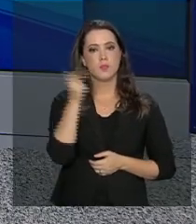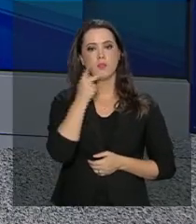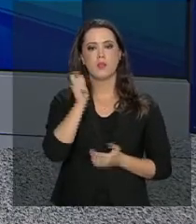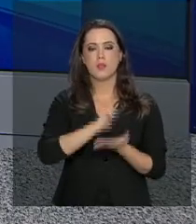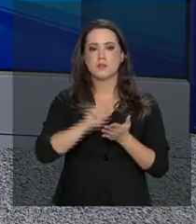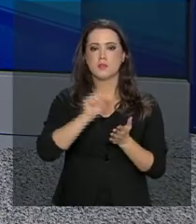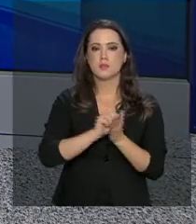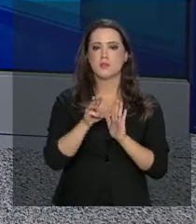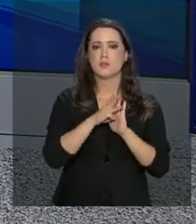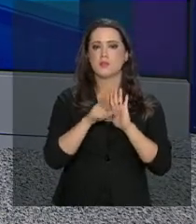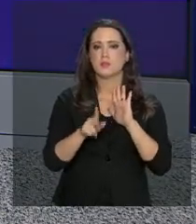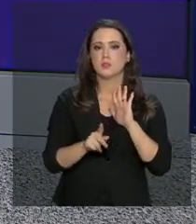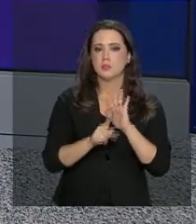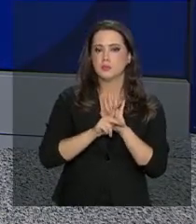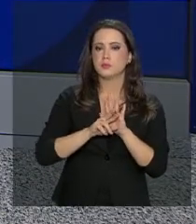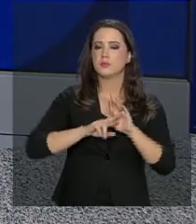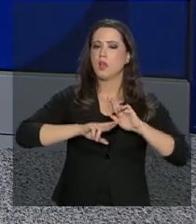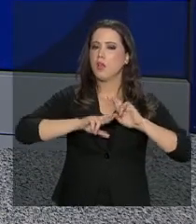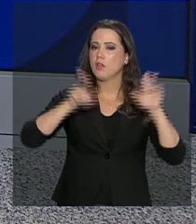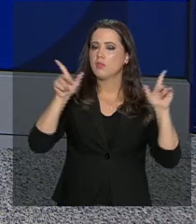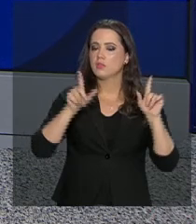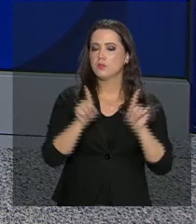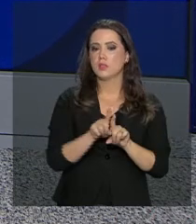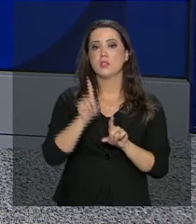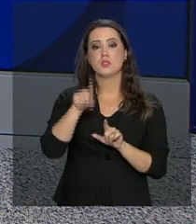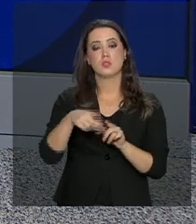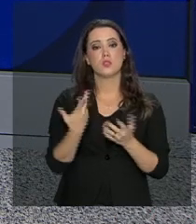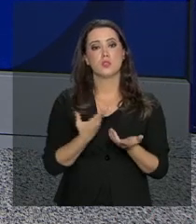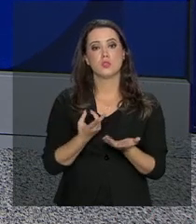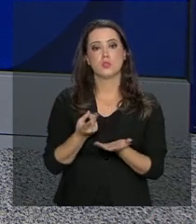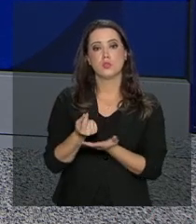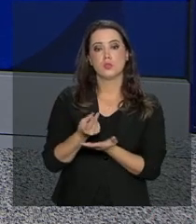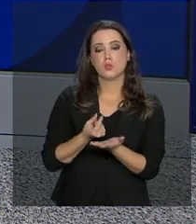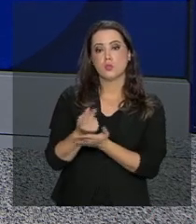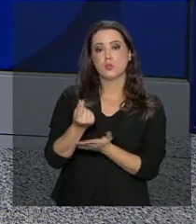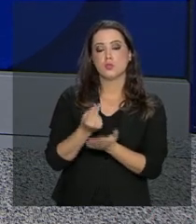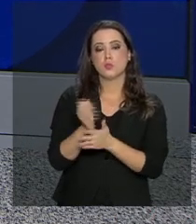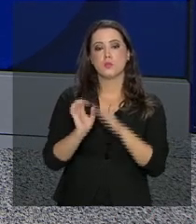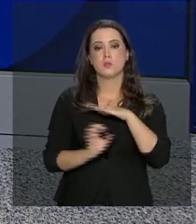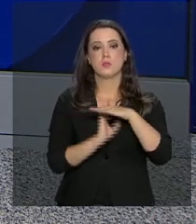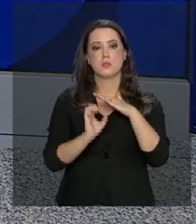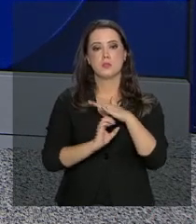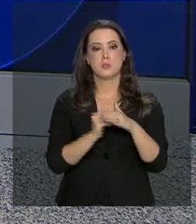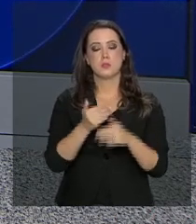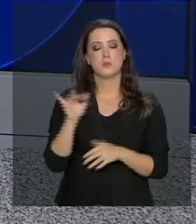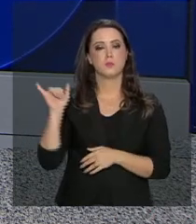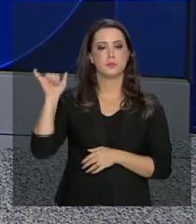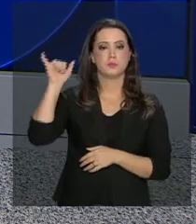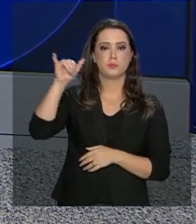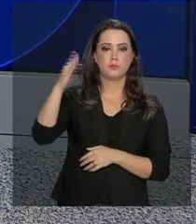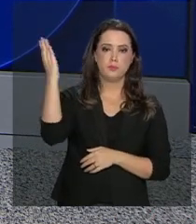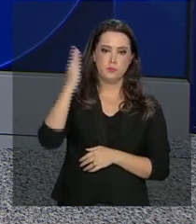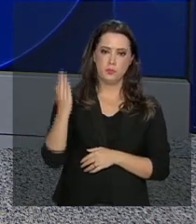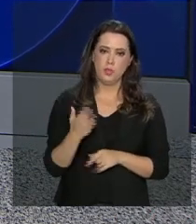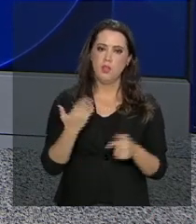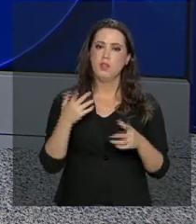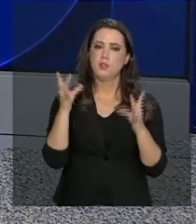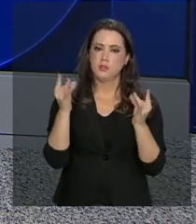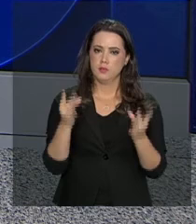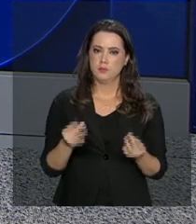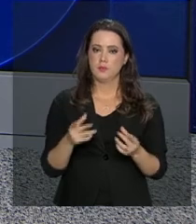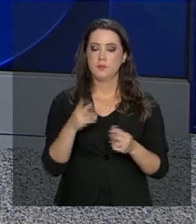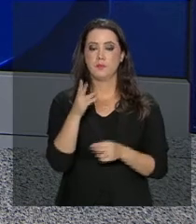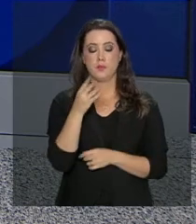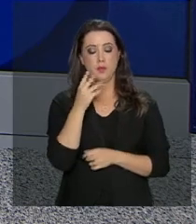assinou a medida provisória que flexibiliza a injeção de capital estrangeiro nas companhias aéreas brasileiras quem detalhou